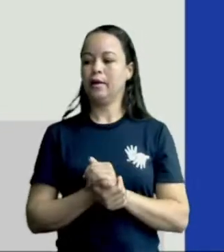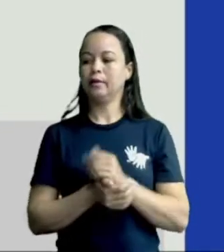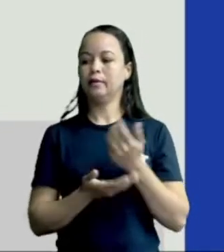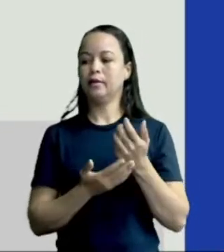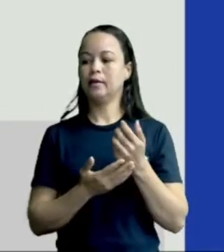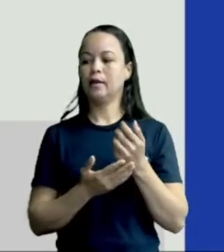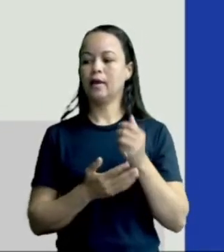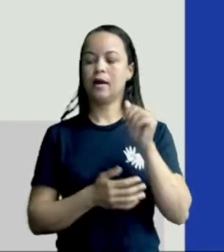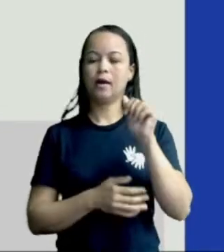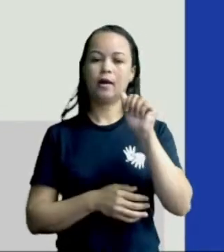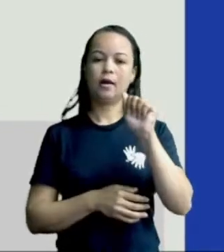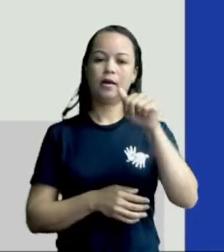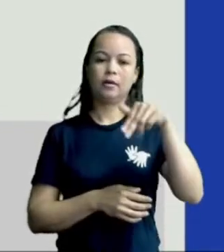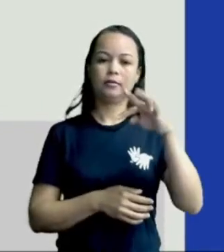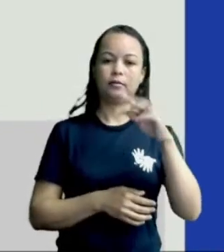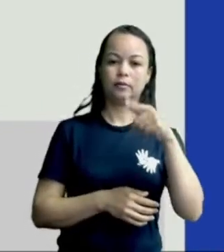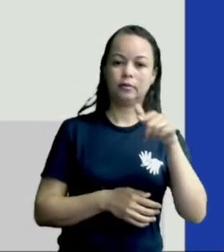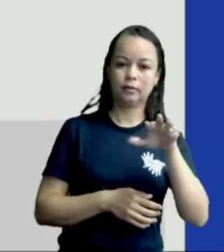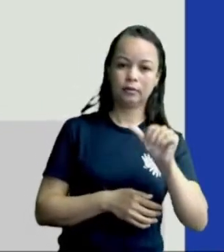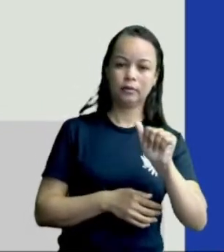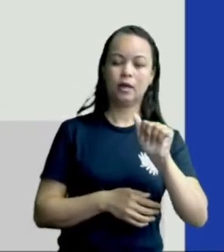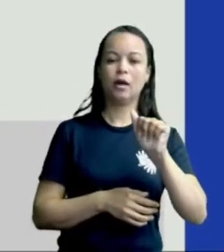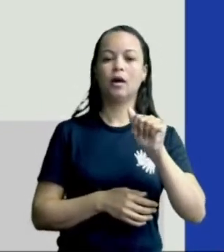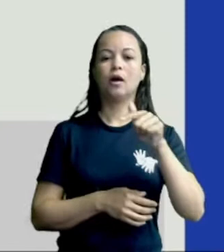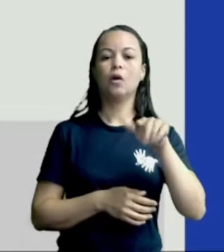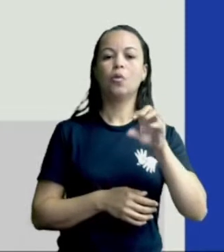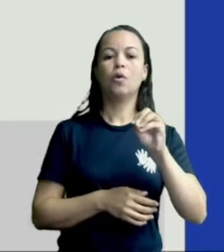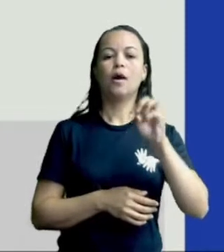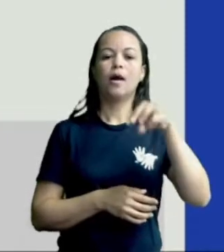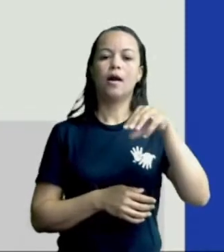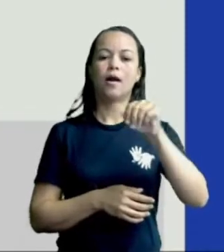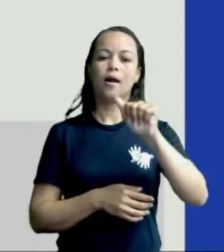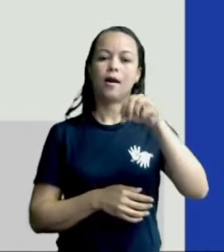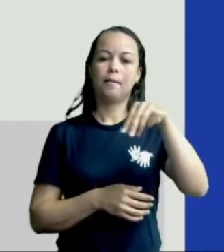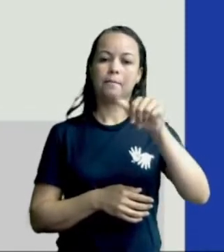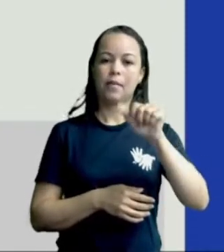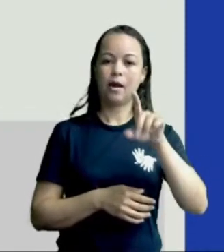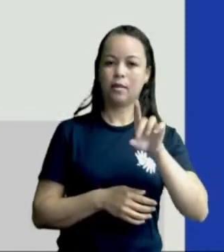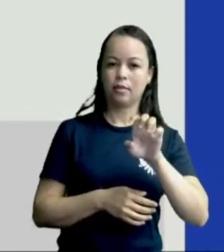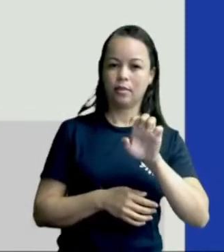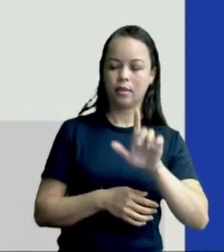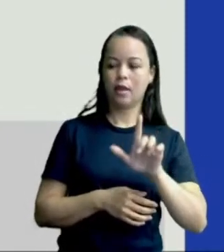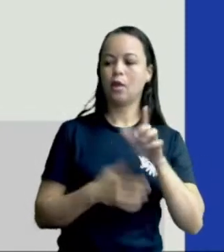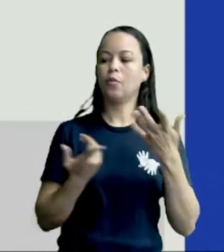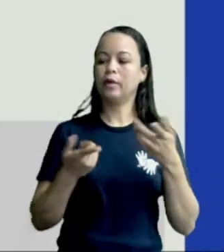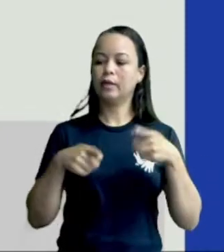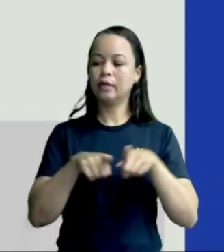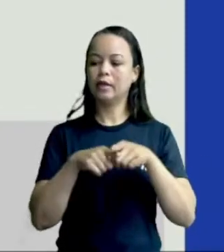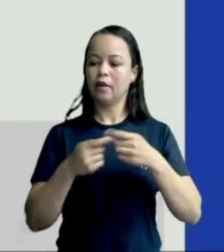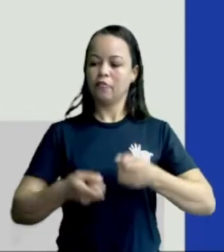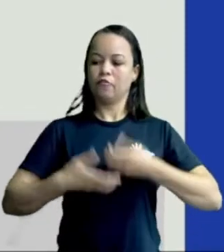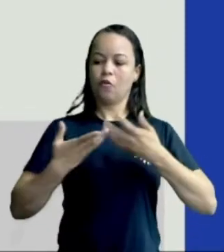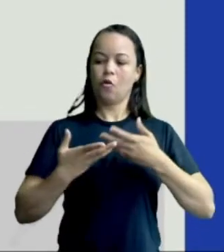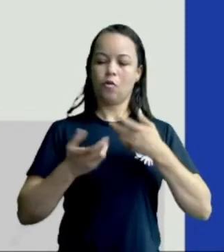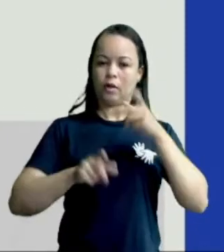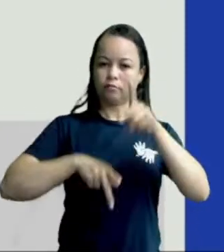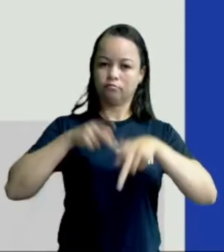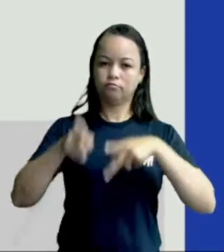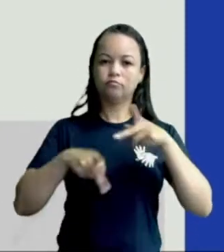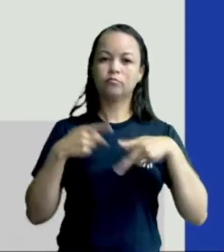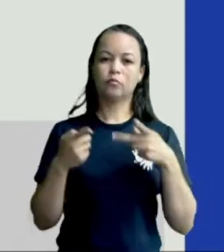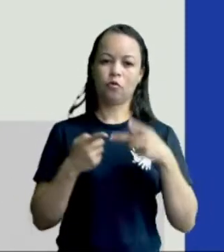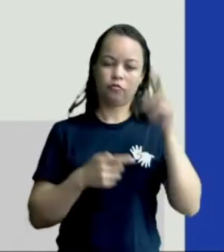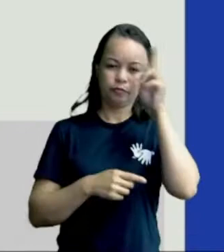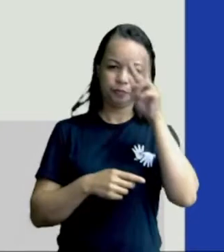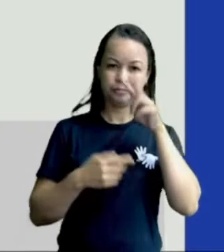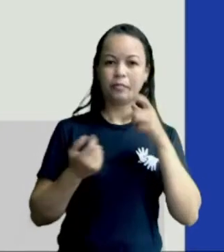tradições e as lutas do seu povo. Olha aí. Aí eu trouxe uma imagem aí da Vitória de Santo Antão, bem